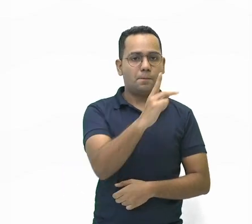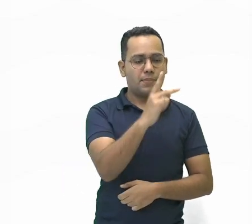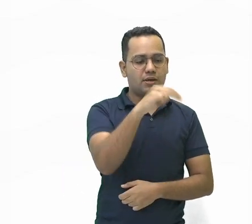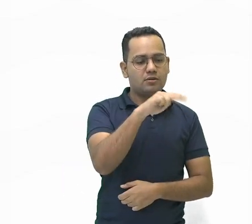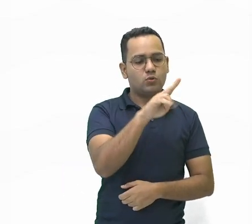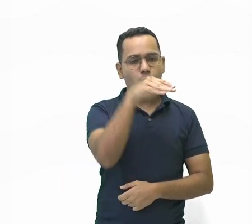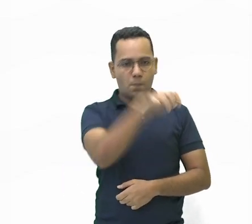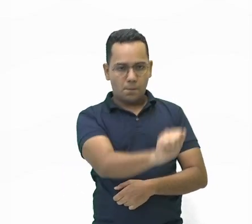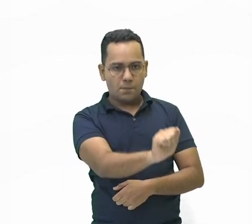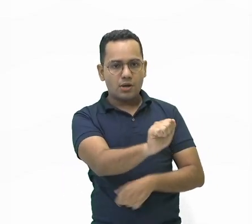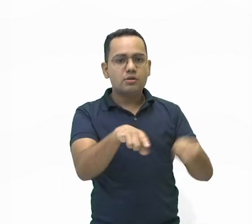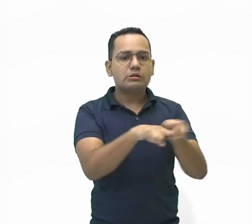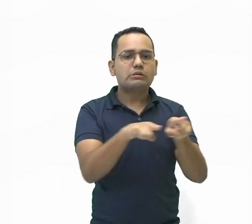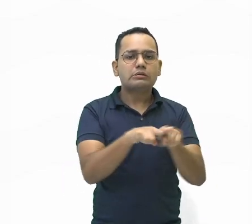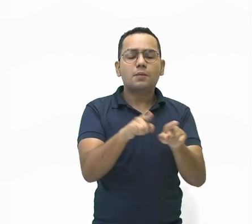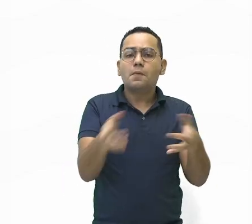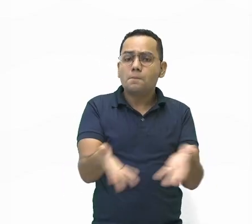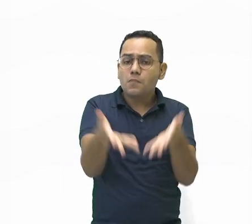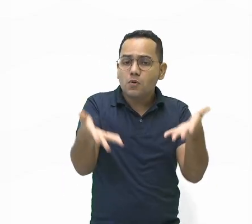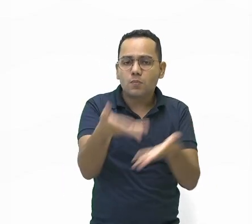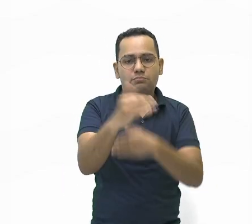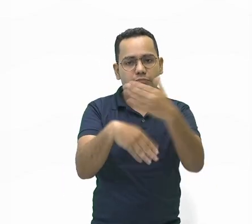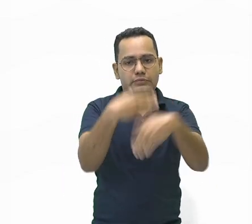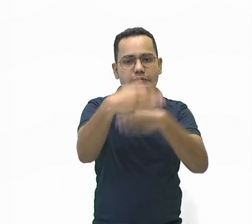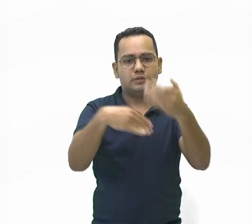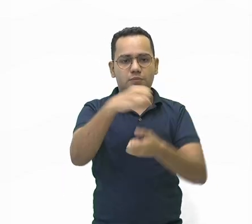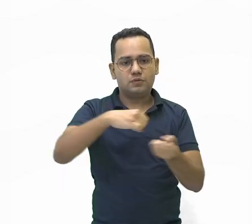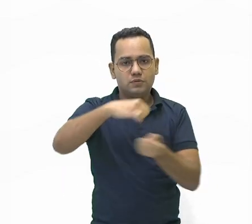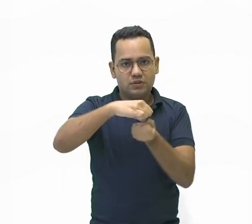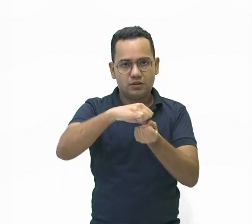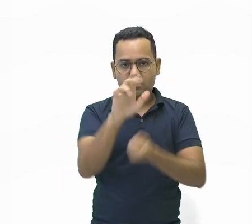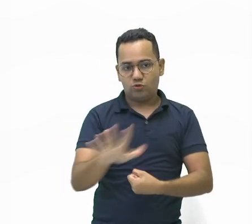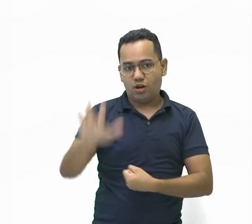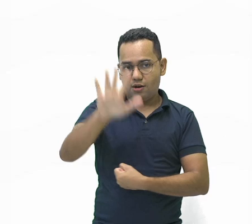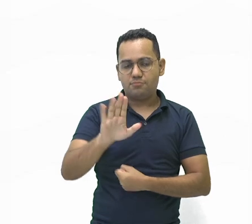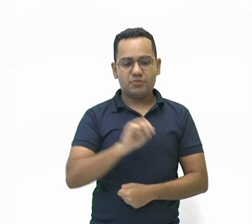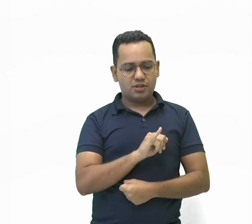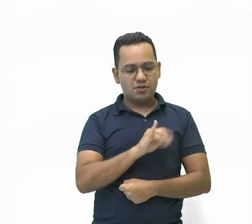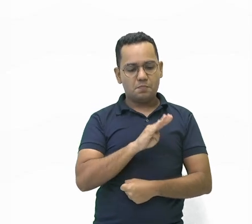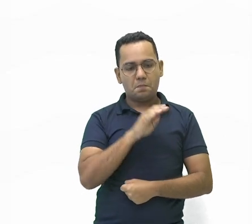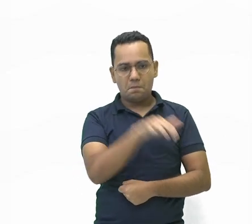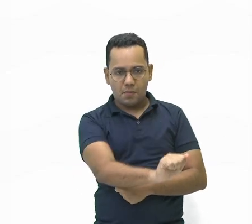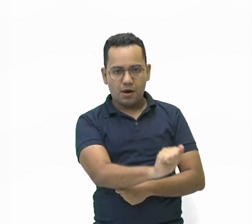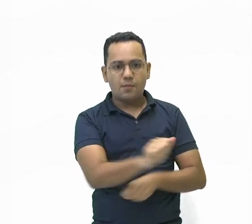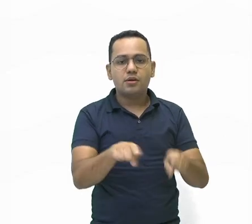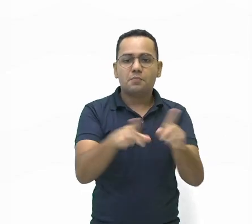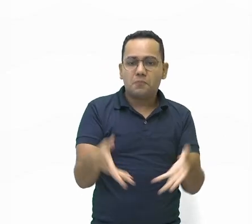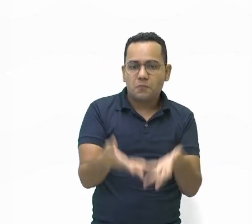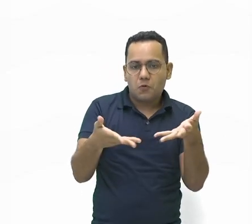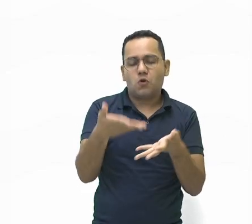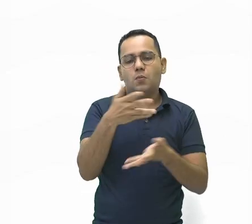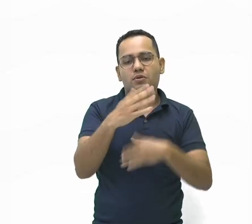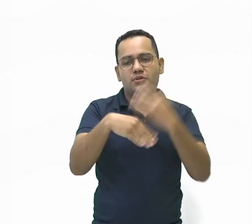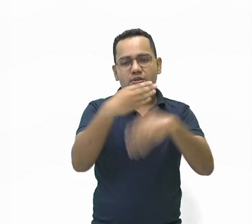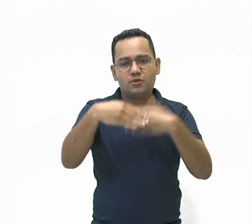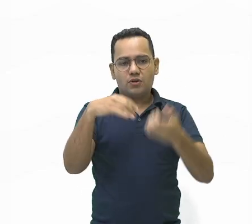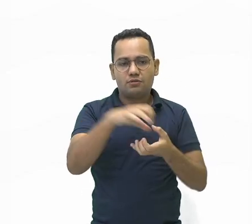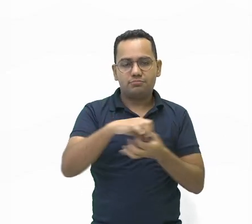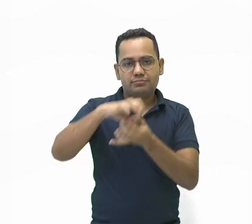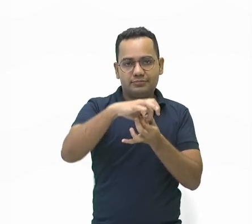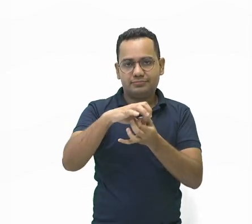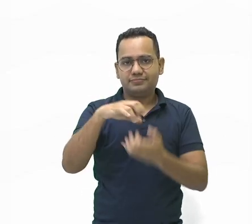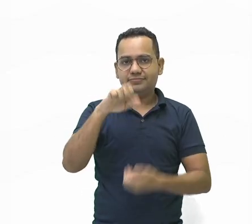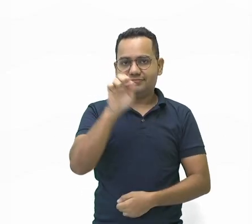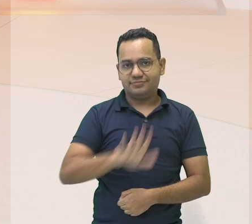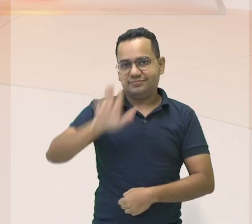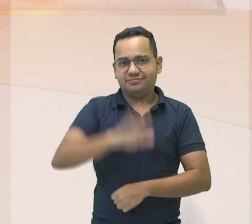conhecimento. PNUMA e a promoção do desenvolvimento sustentável internacional, IBAMA e a promoção do desenvolvimento sustentável